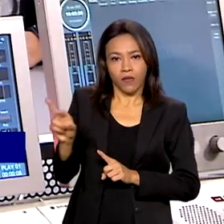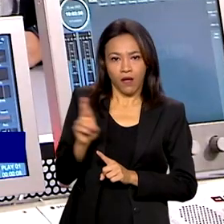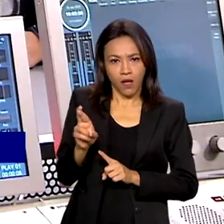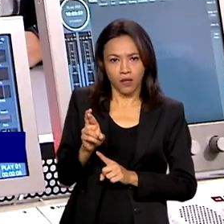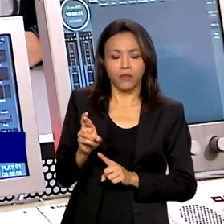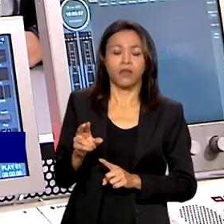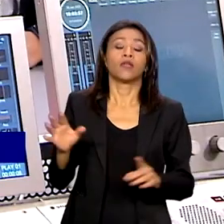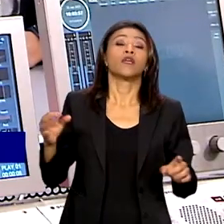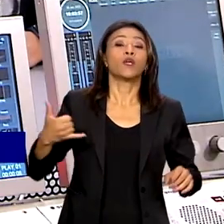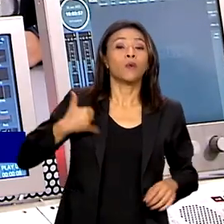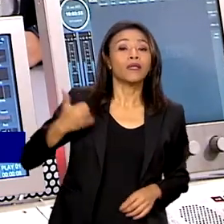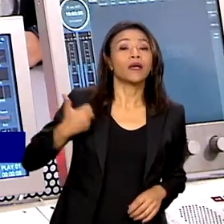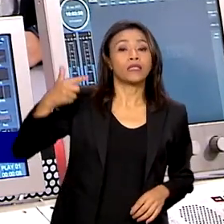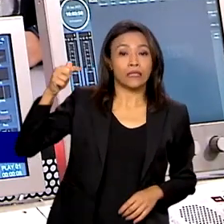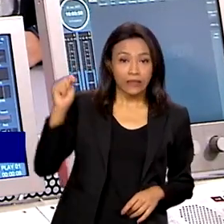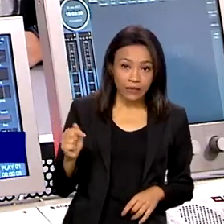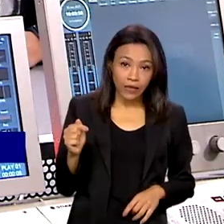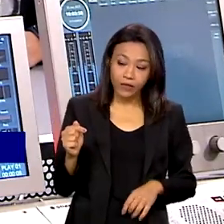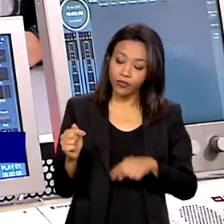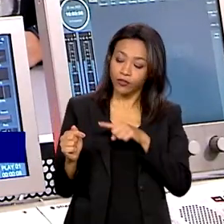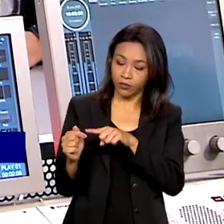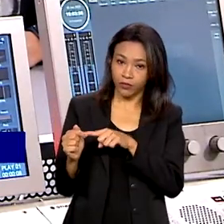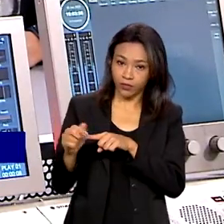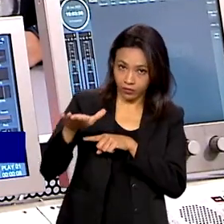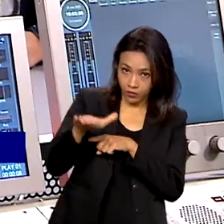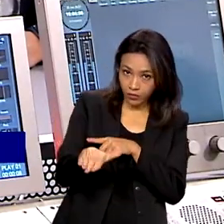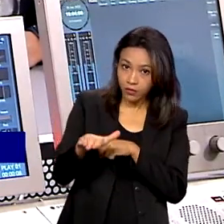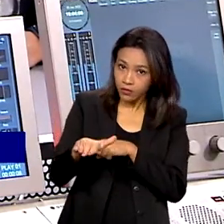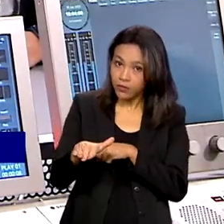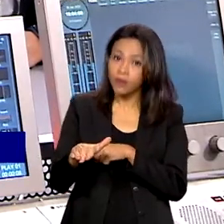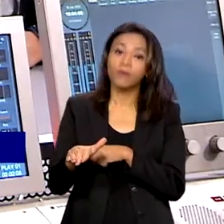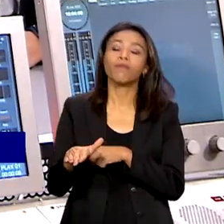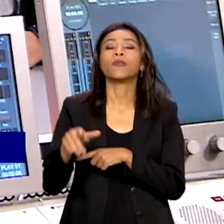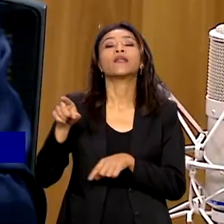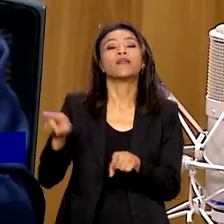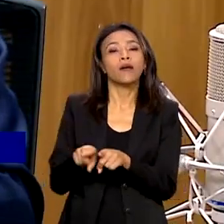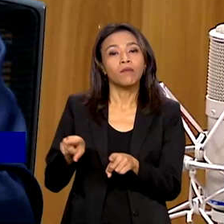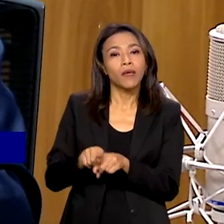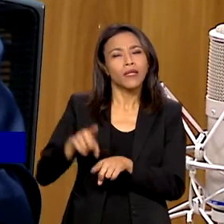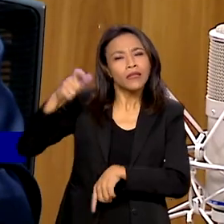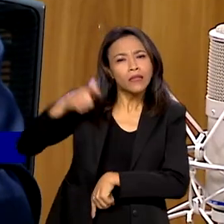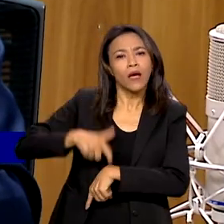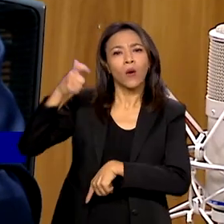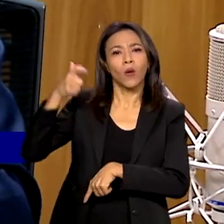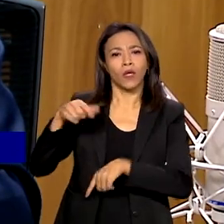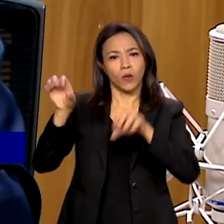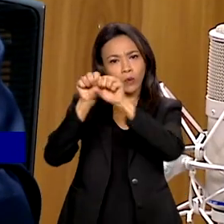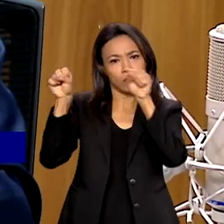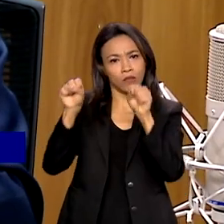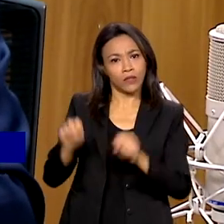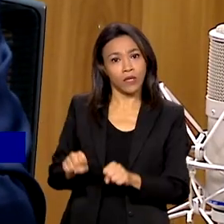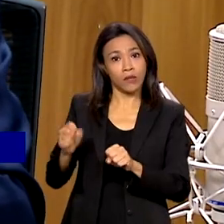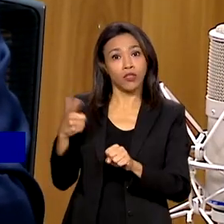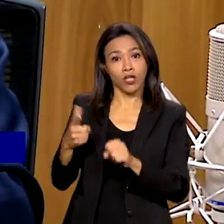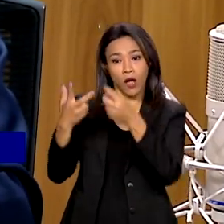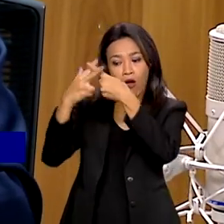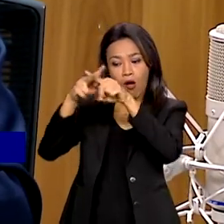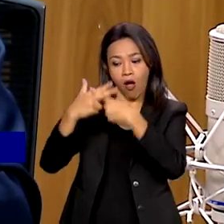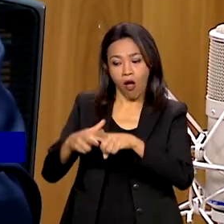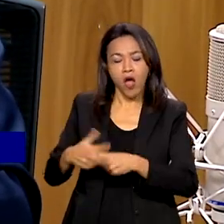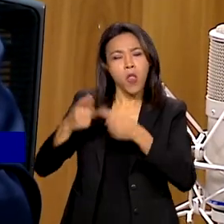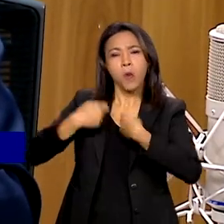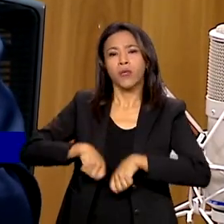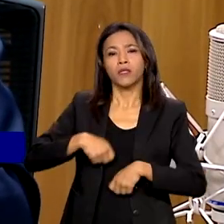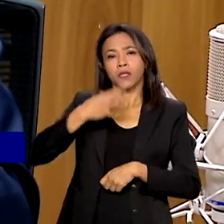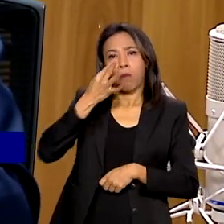completa sete anos aí já automaticamente também o sistema já atualiza não precisa